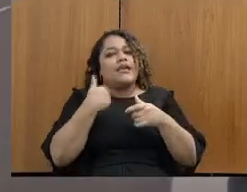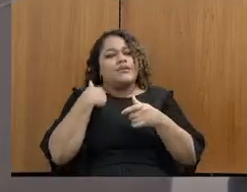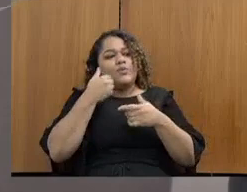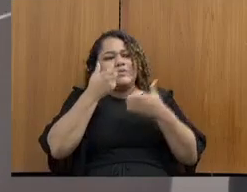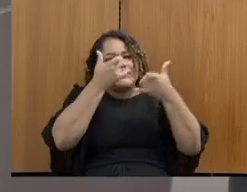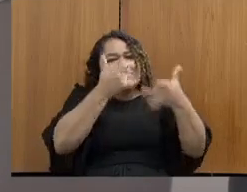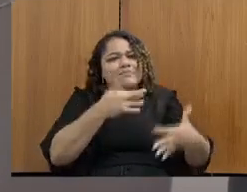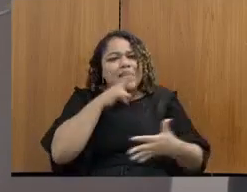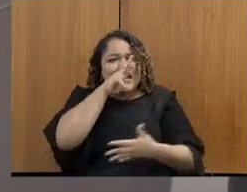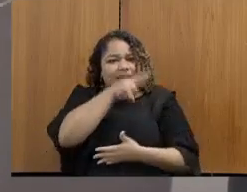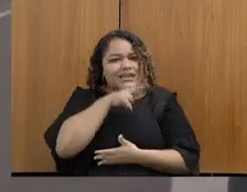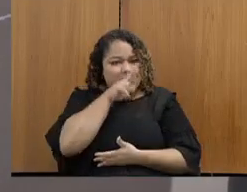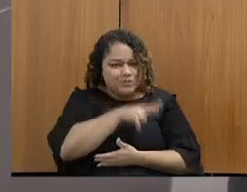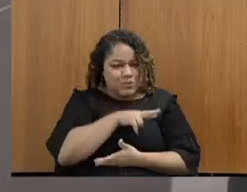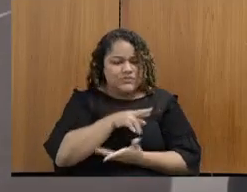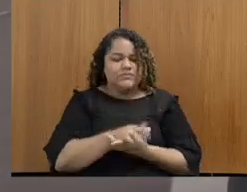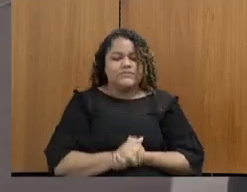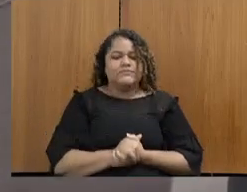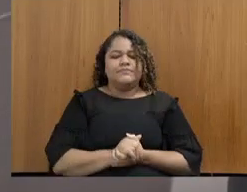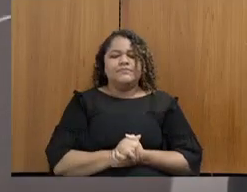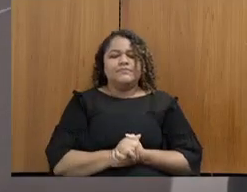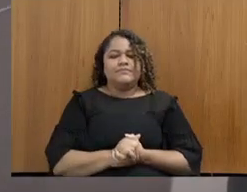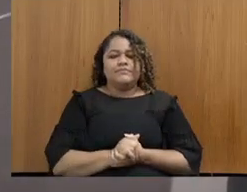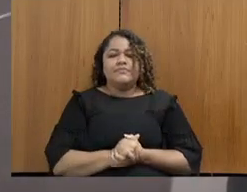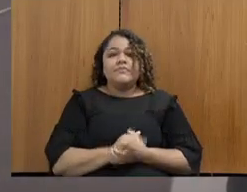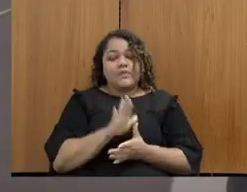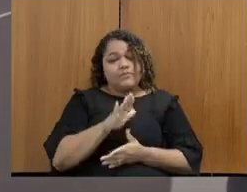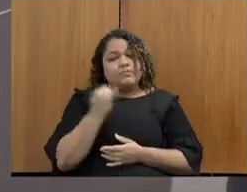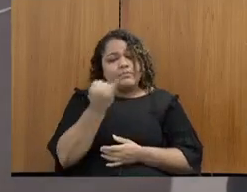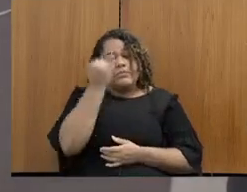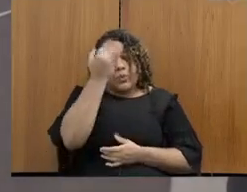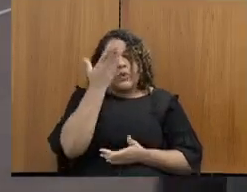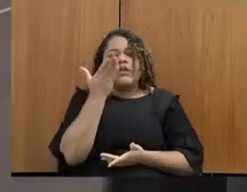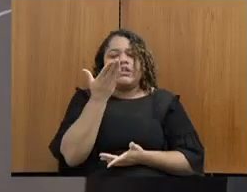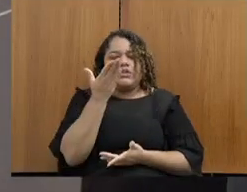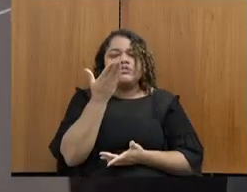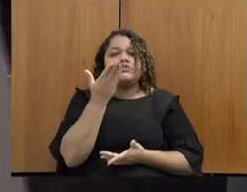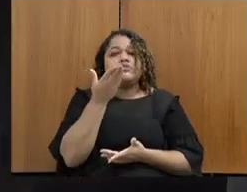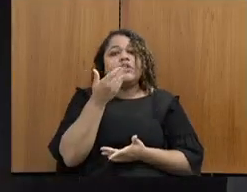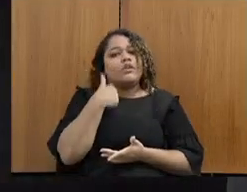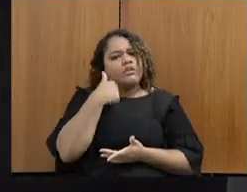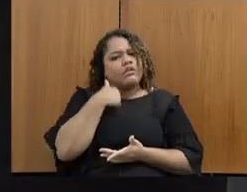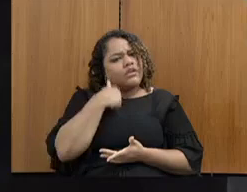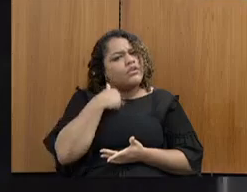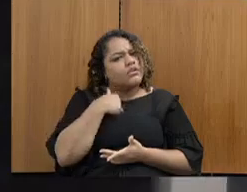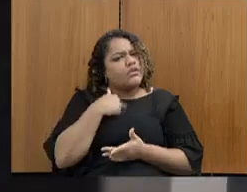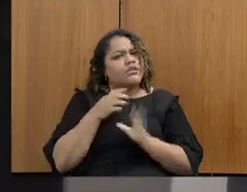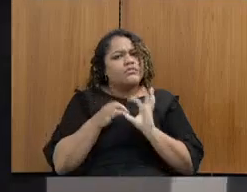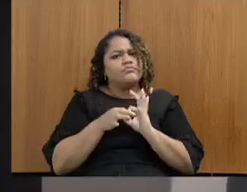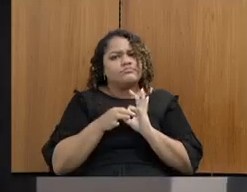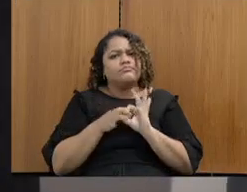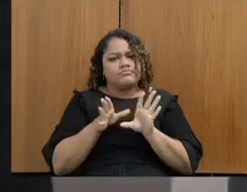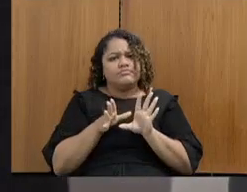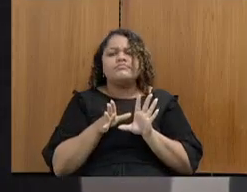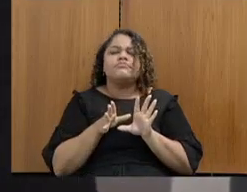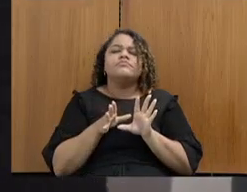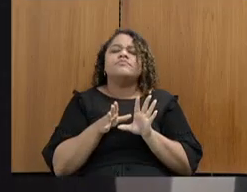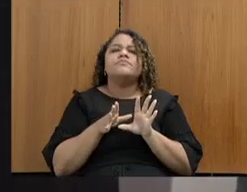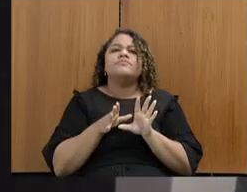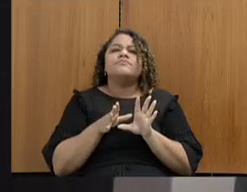fizemos aqui e eu acho eu vou me permitir retornar a fala